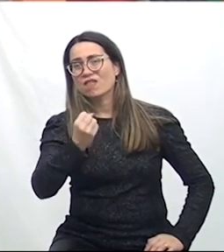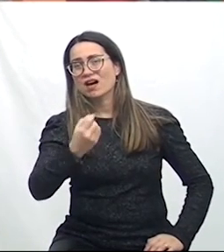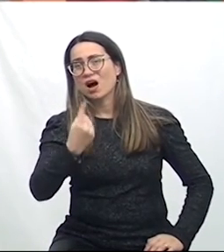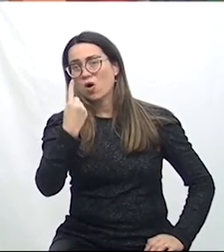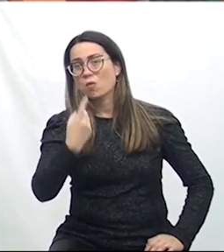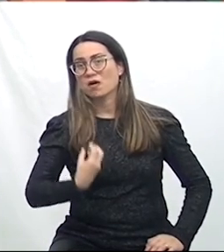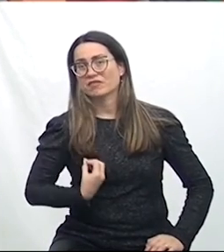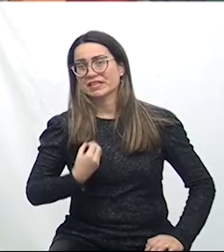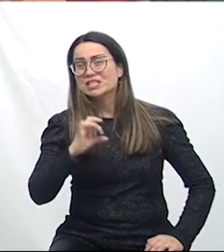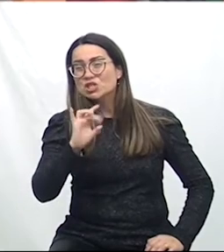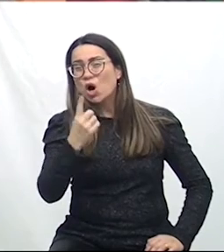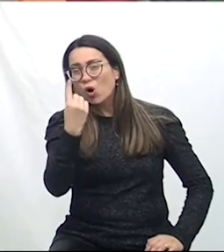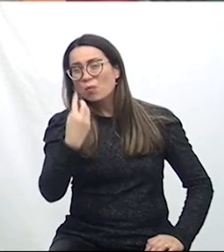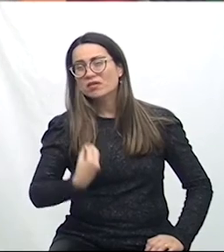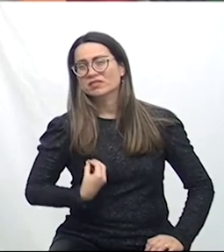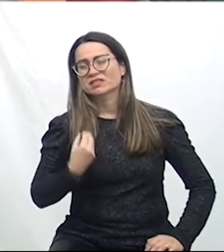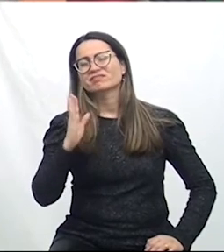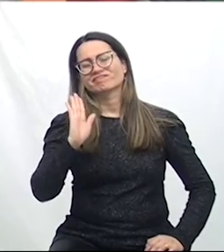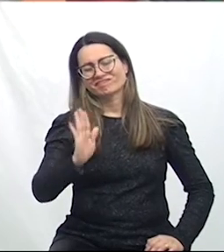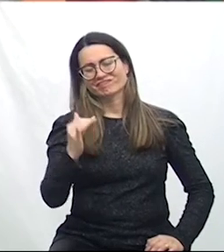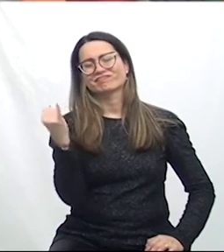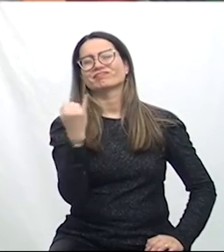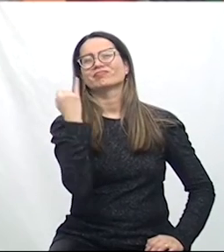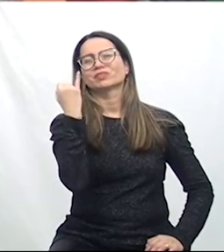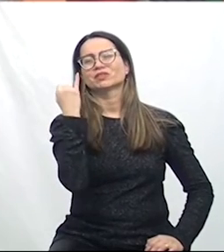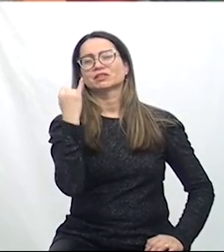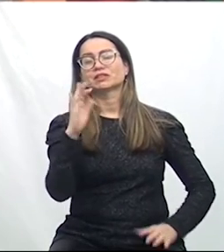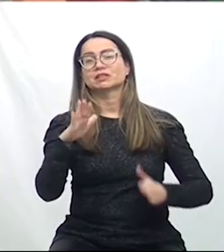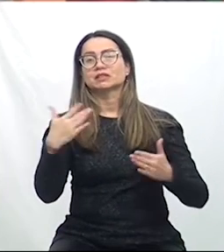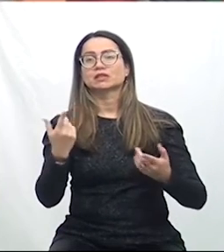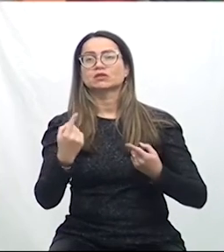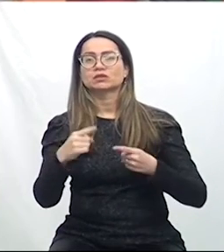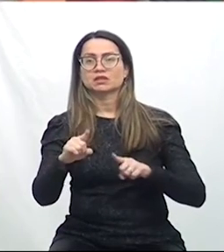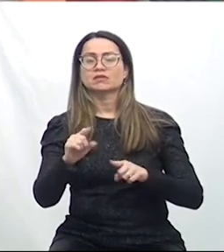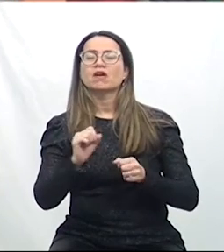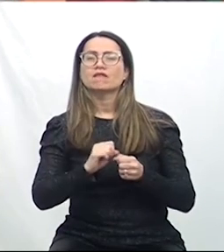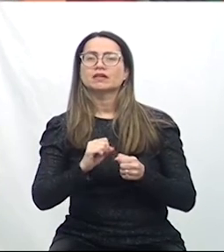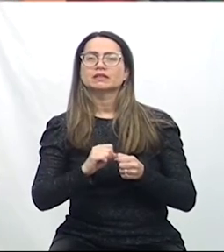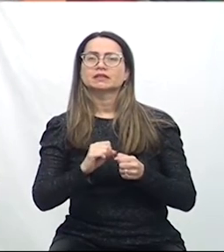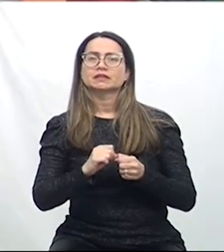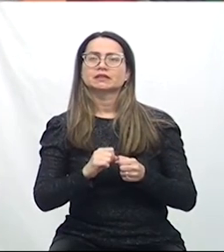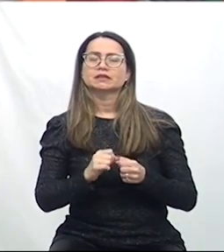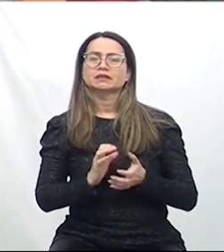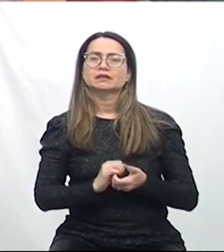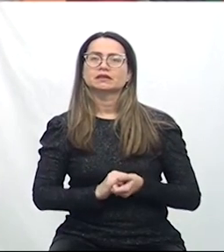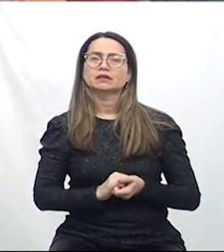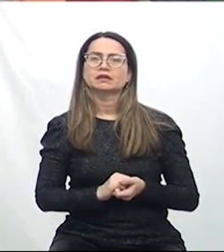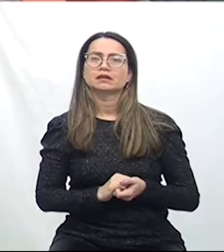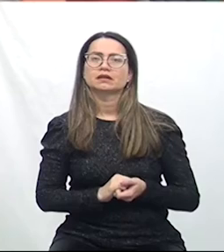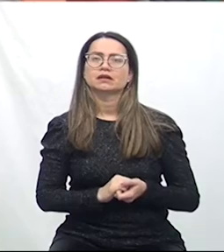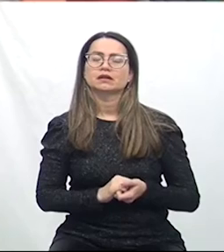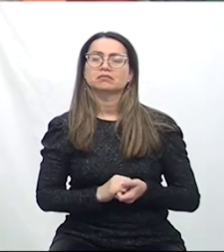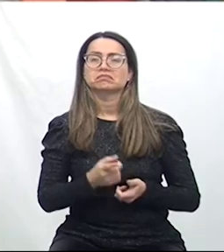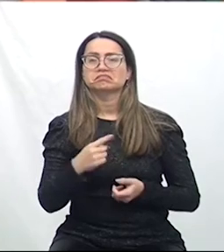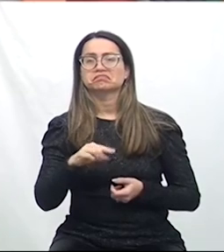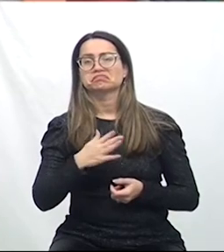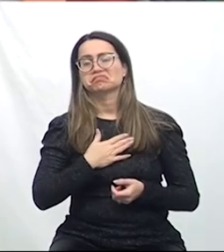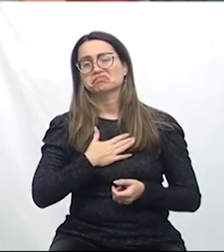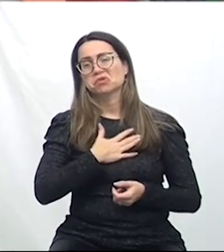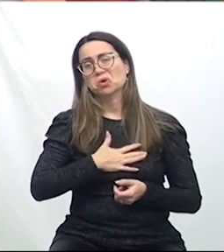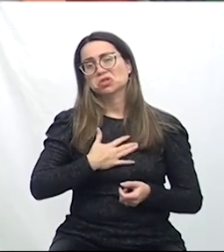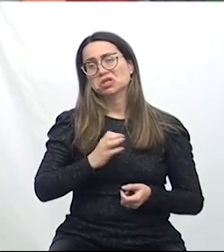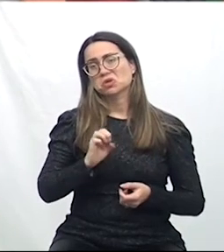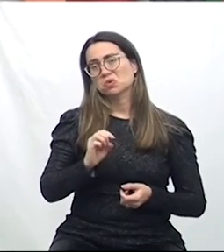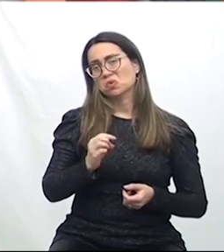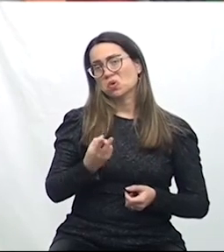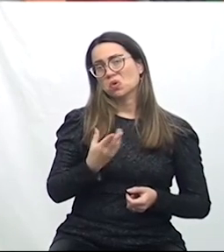é muito importante. Então, eu vou fazer o desafio. Meu irmão Vânio, gostando ou não da ideologia dele e tal, tal,